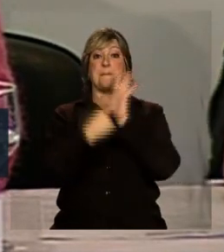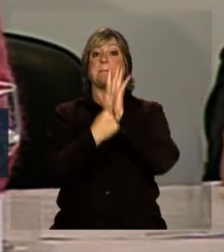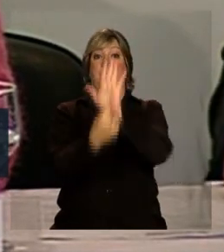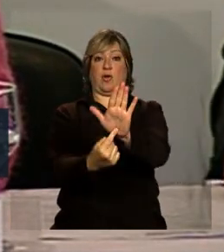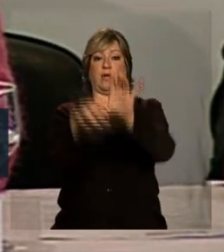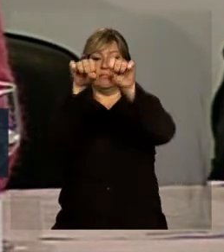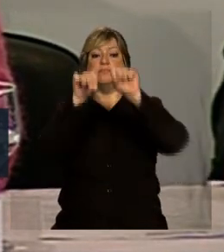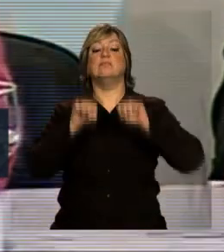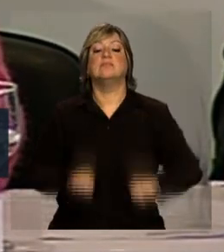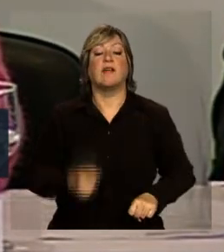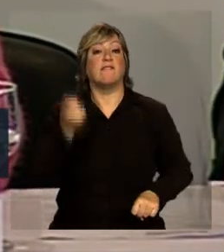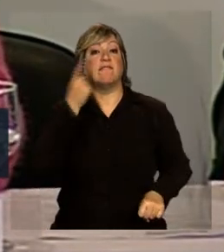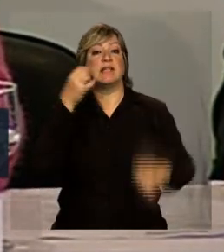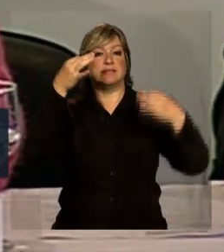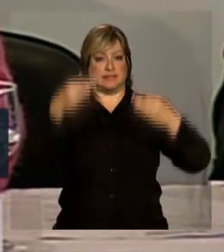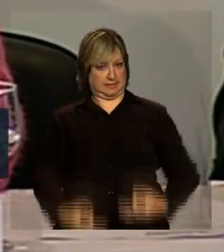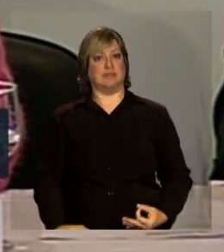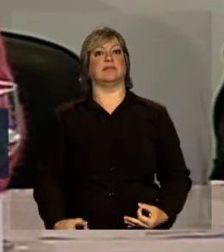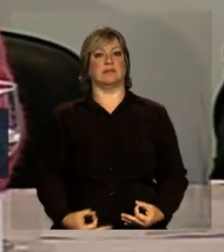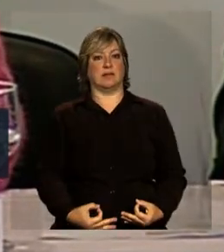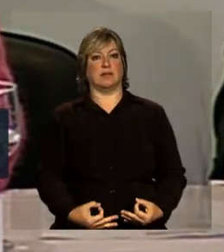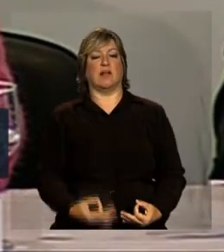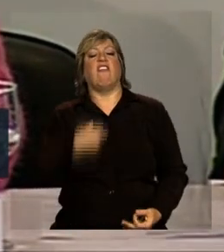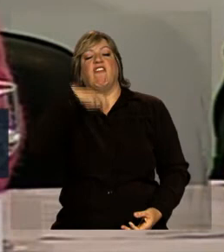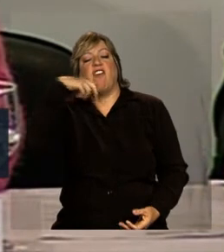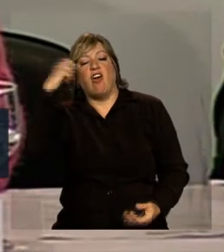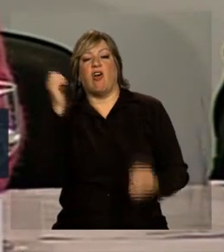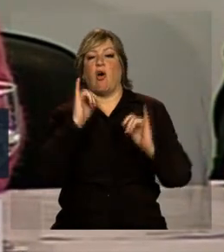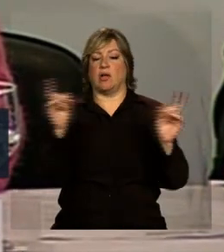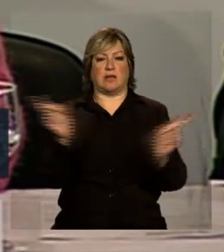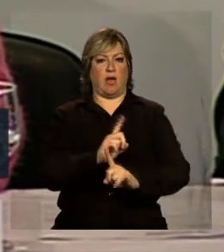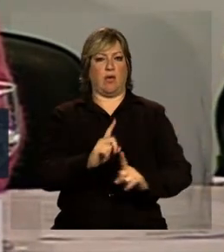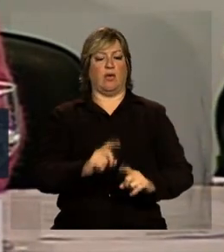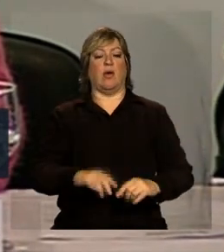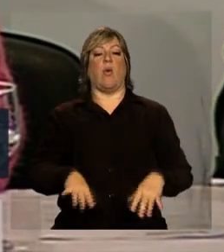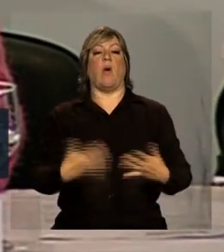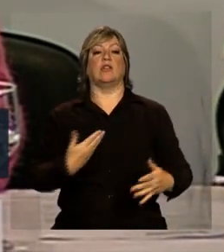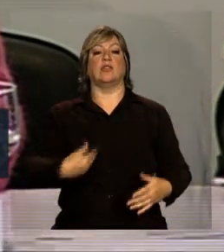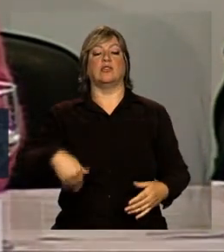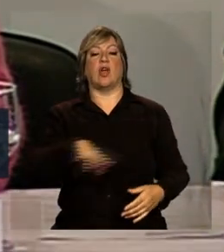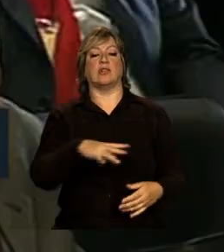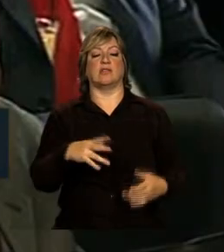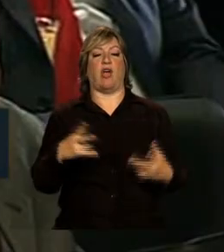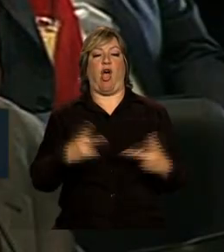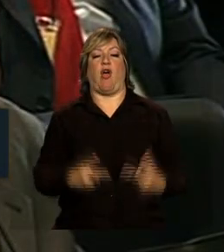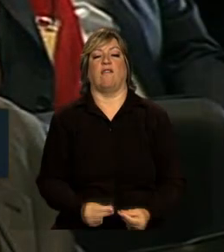essas feridas. Não tenha vergonha de contar também quando fomos